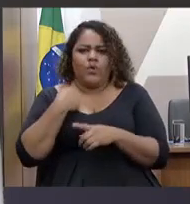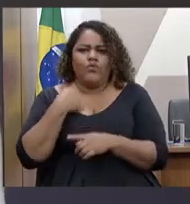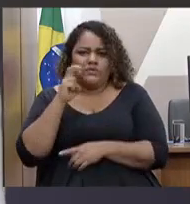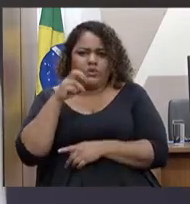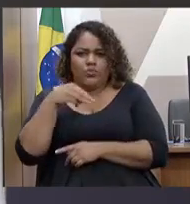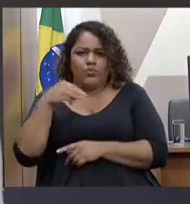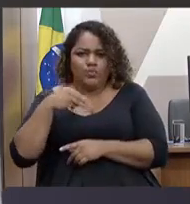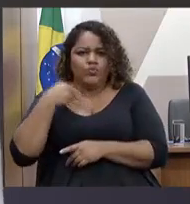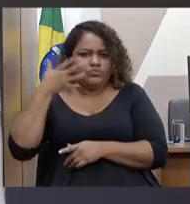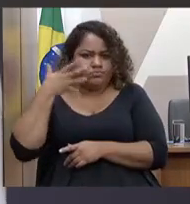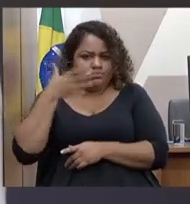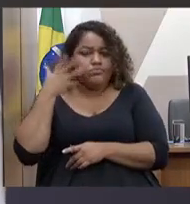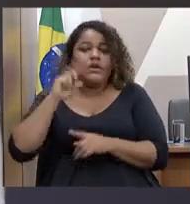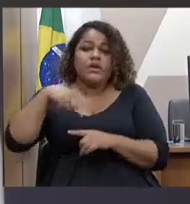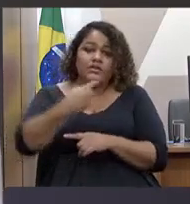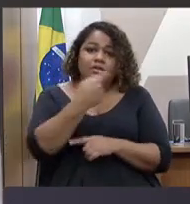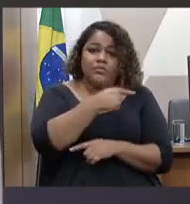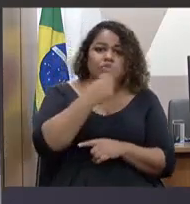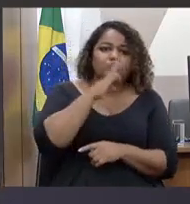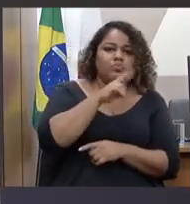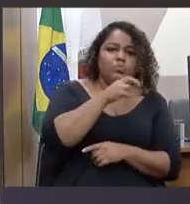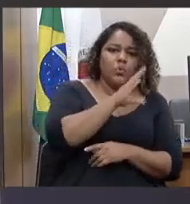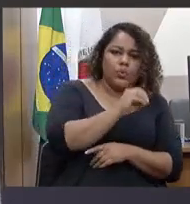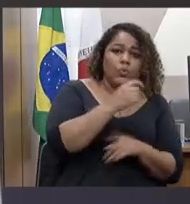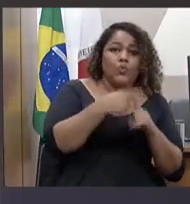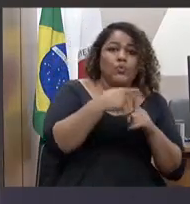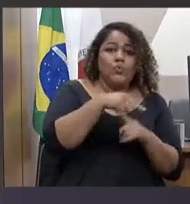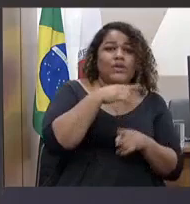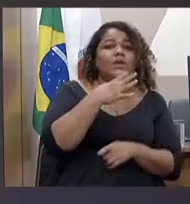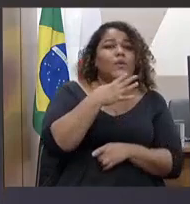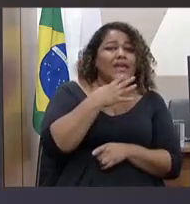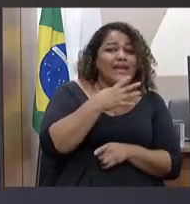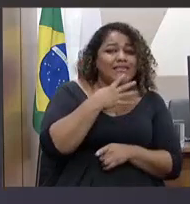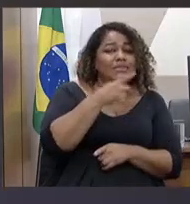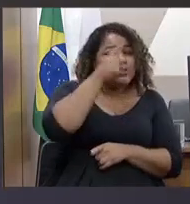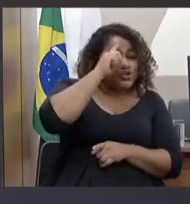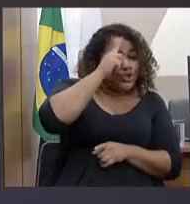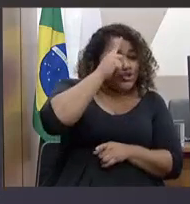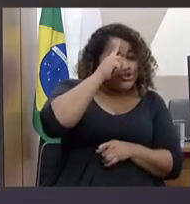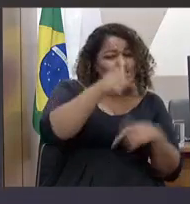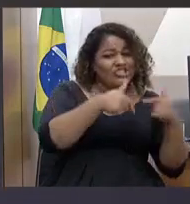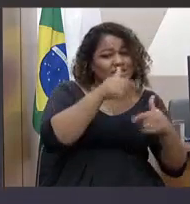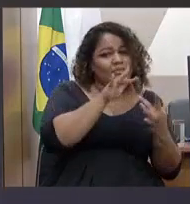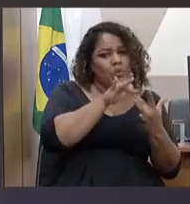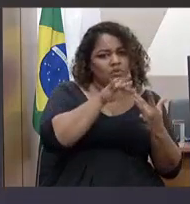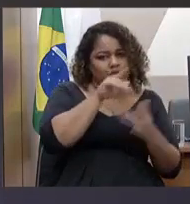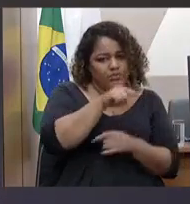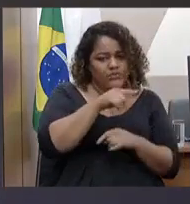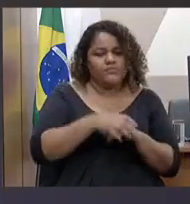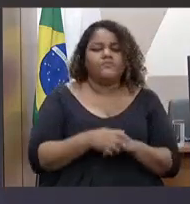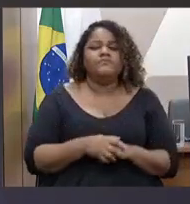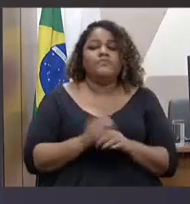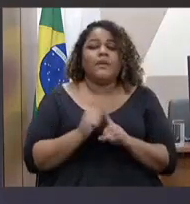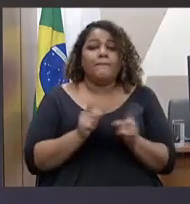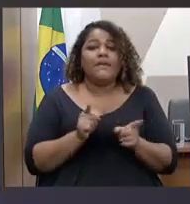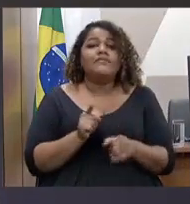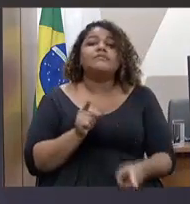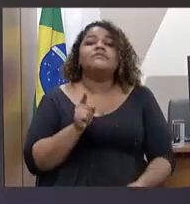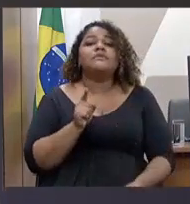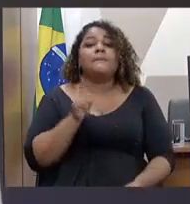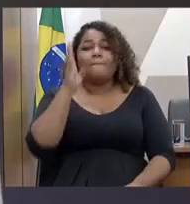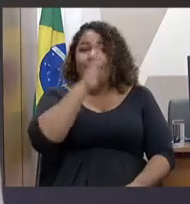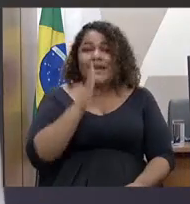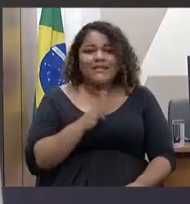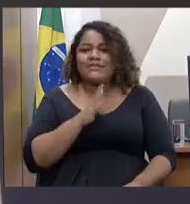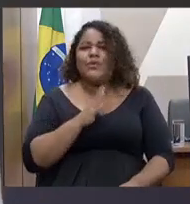dele que tá lutando todos os dias na justiça do trabalho quantos acidentes de trabalho ele tem mais número e o Brasil é um país que ele não